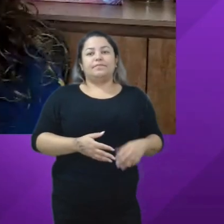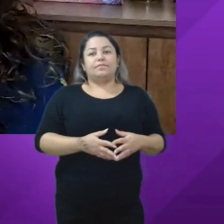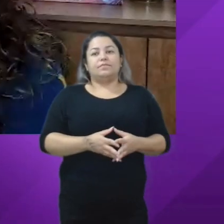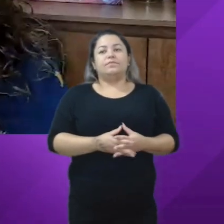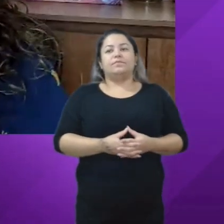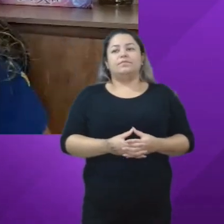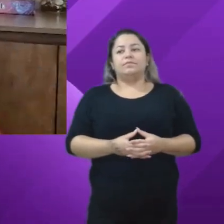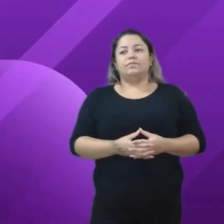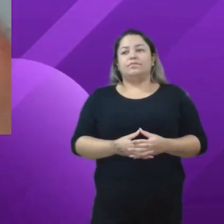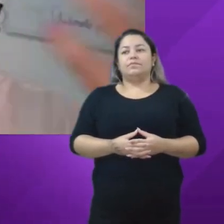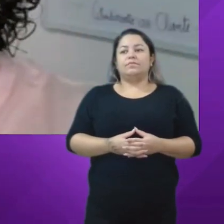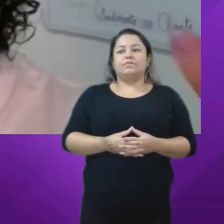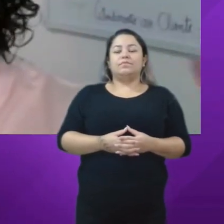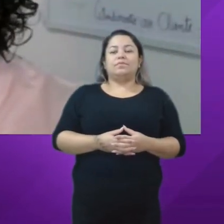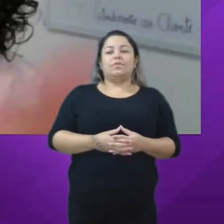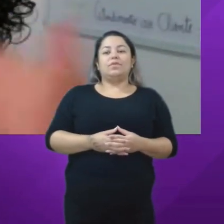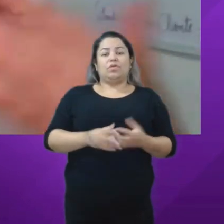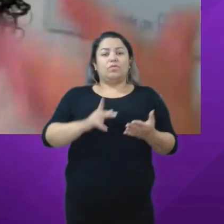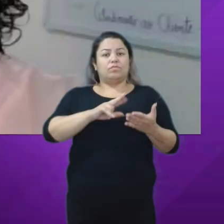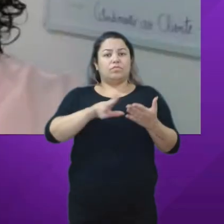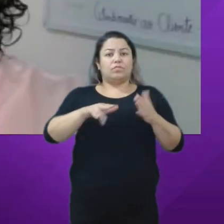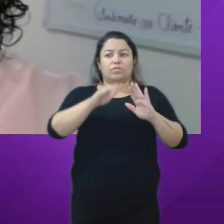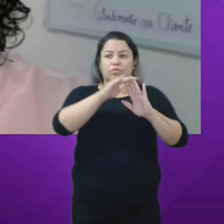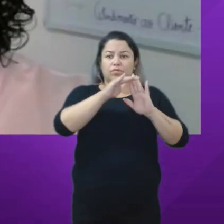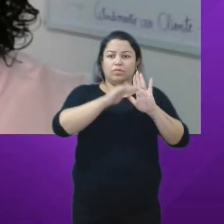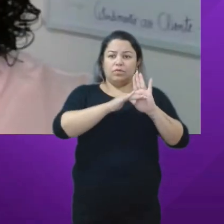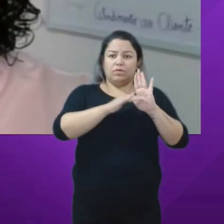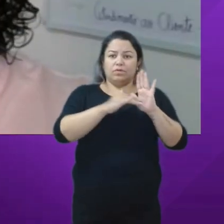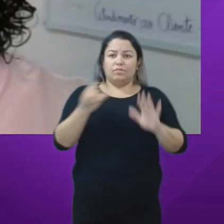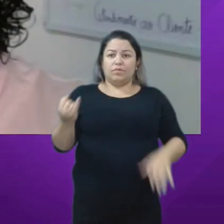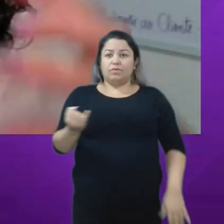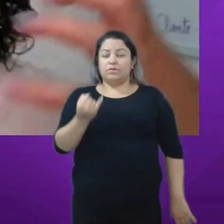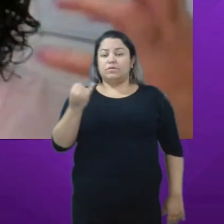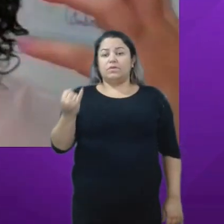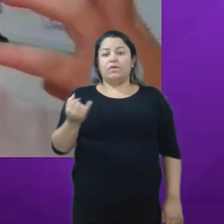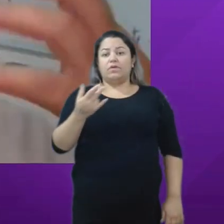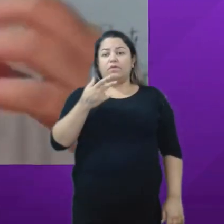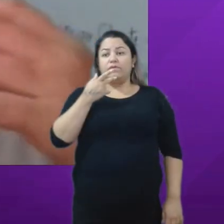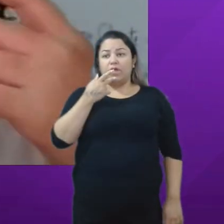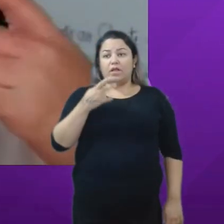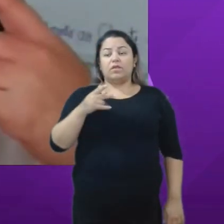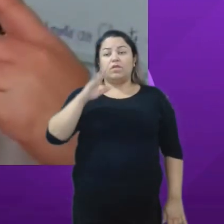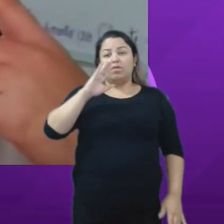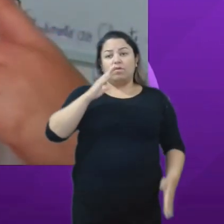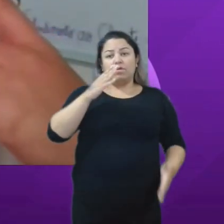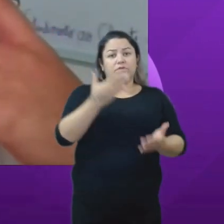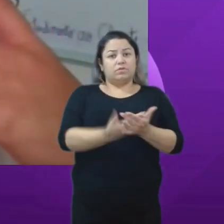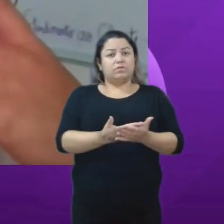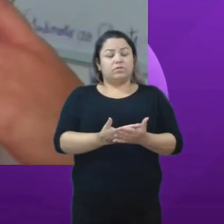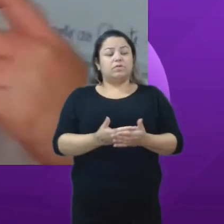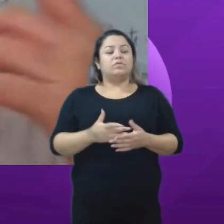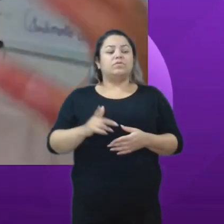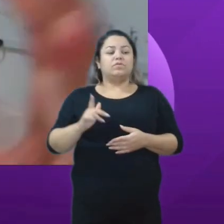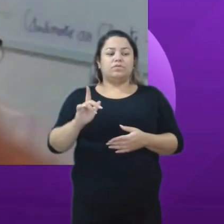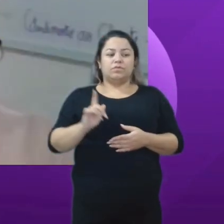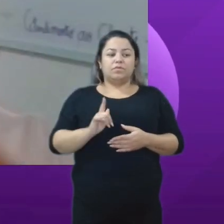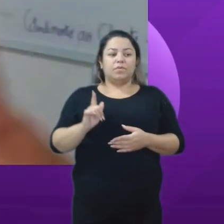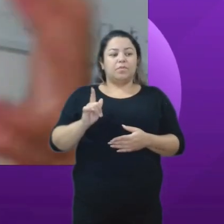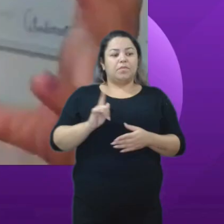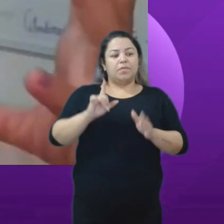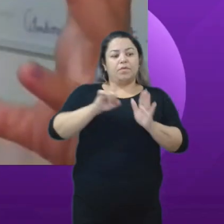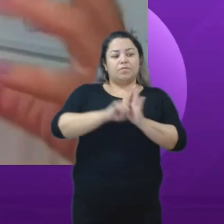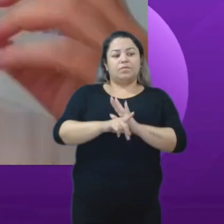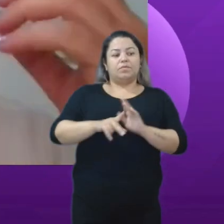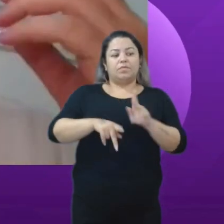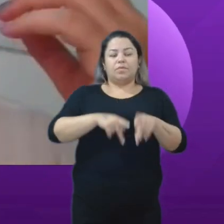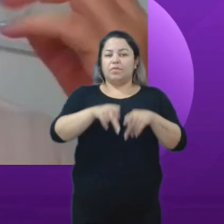Bom, a Evelyn trouxe vários pontos importantes na fala dela, né? E aí eu acredito que quando a gente pergunta para a população de uma